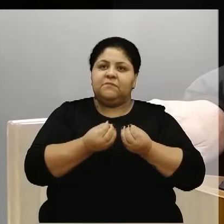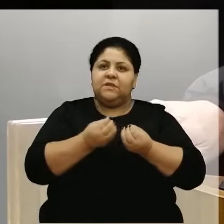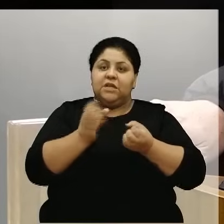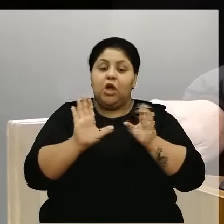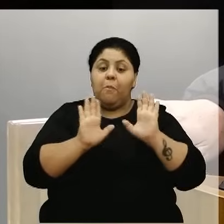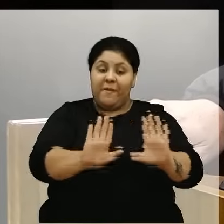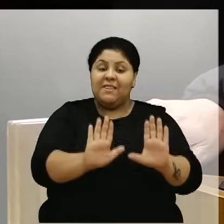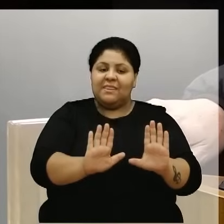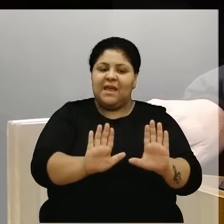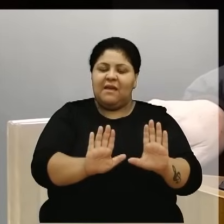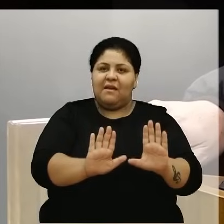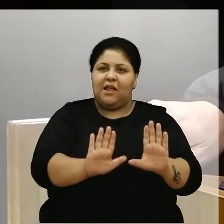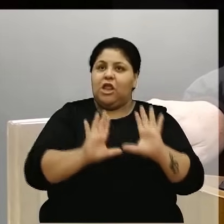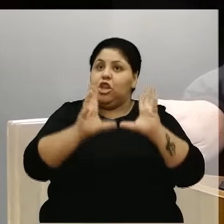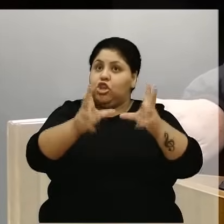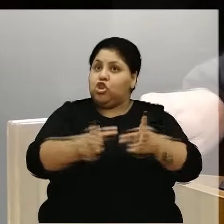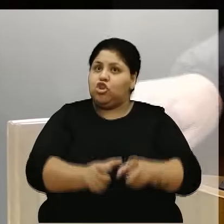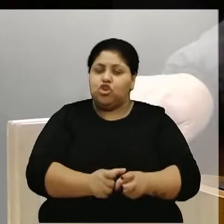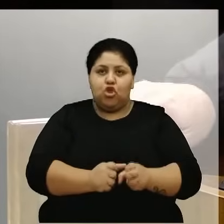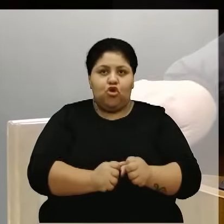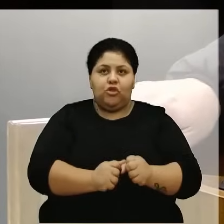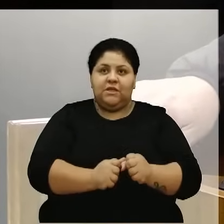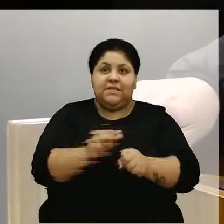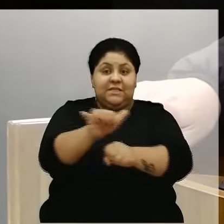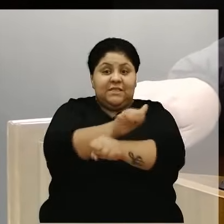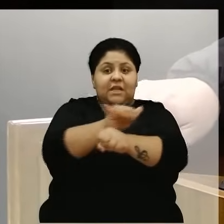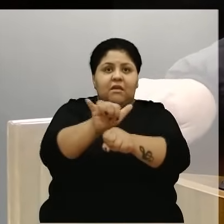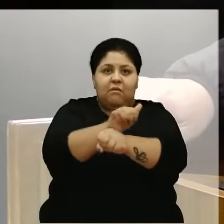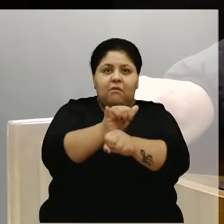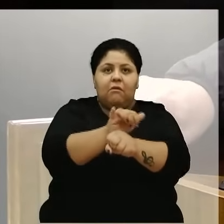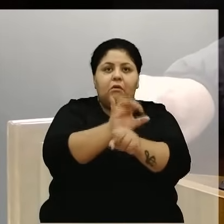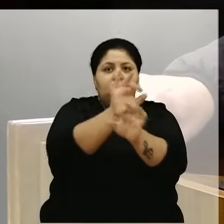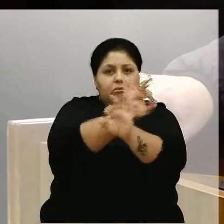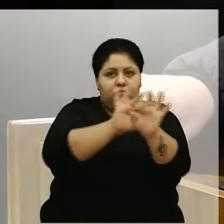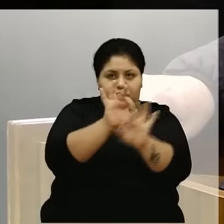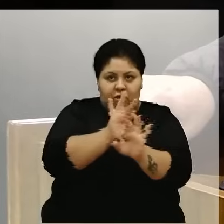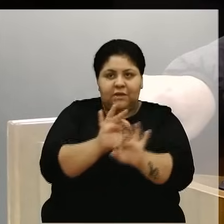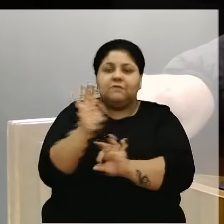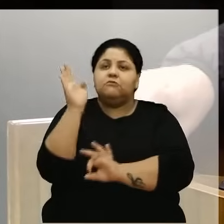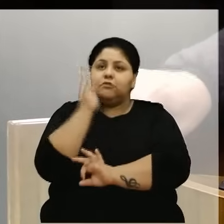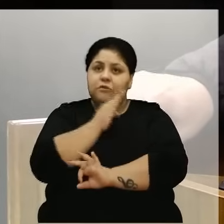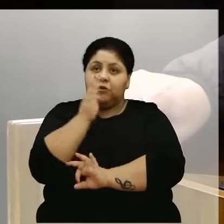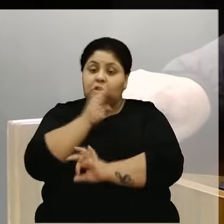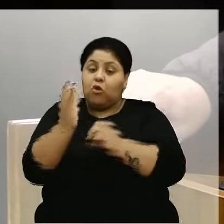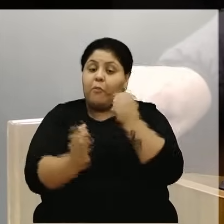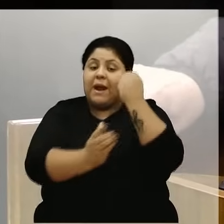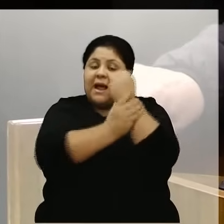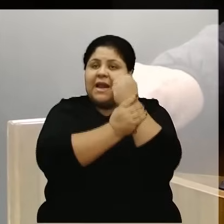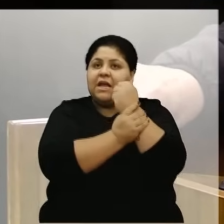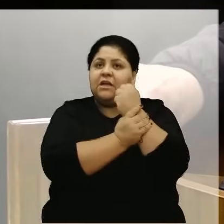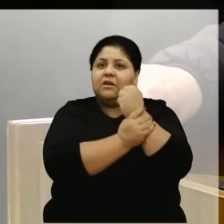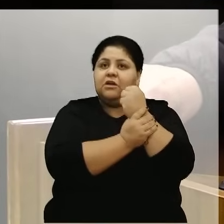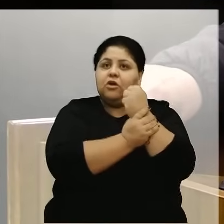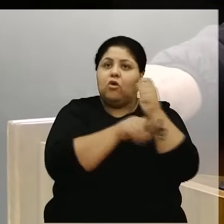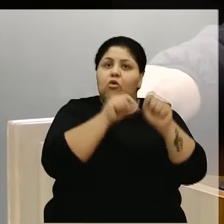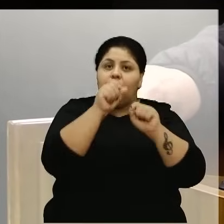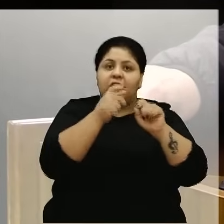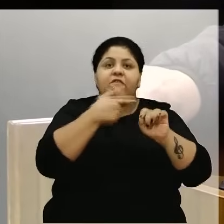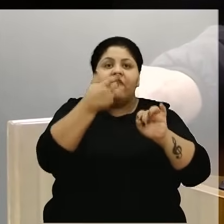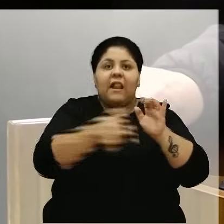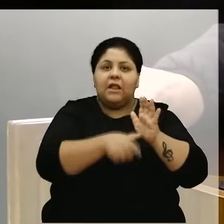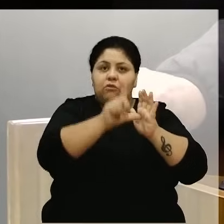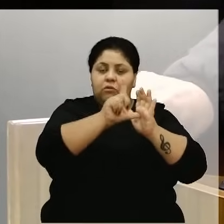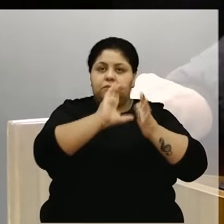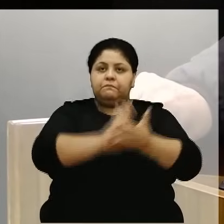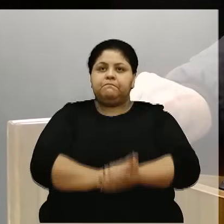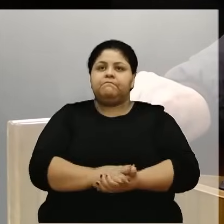talude. Tá? Então, todas as medidas elas estão sendo paliativas e emergenciais para garantir o que o Ângelo estava falando.